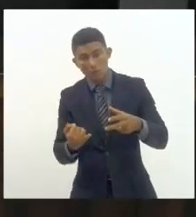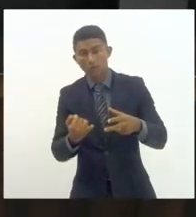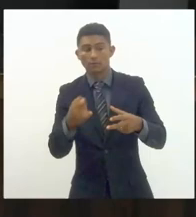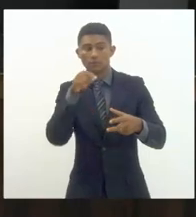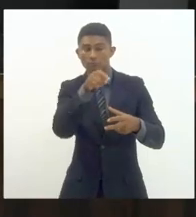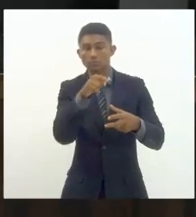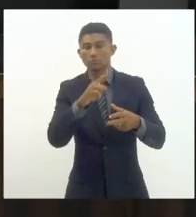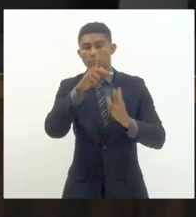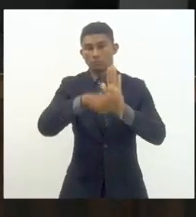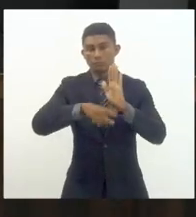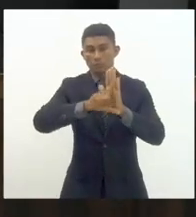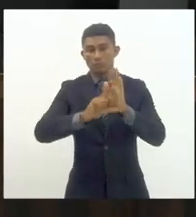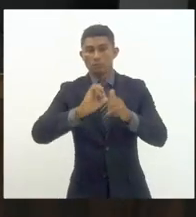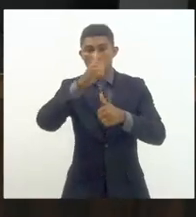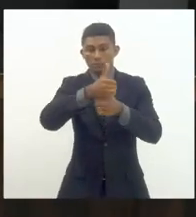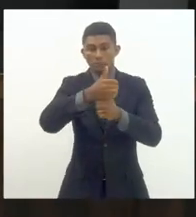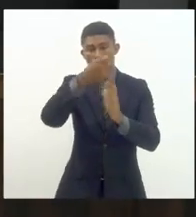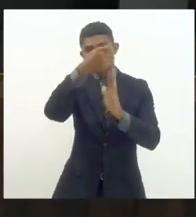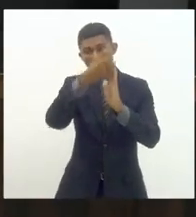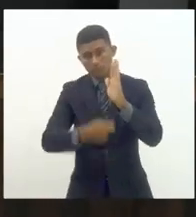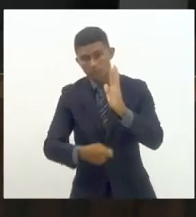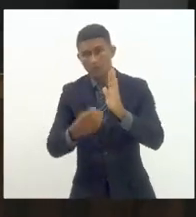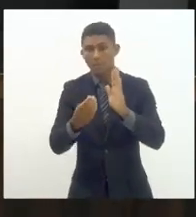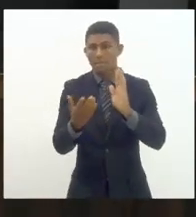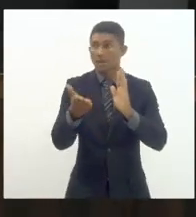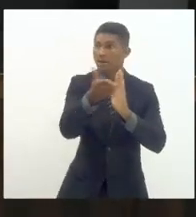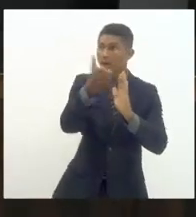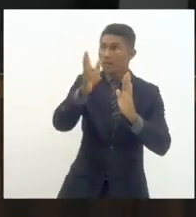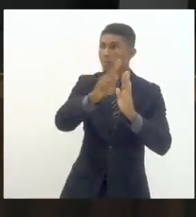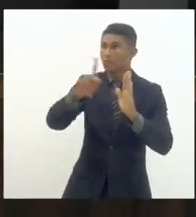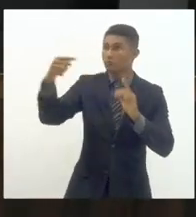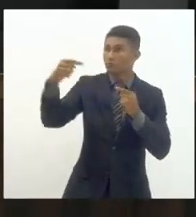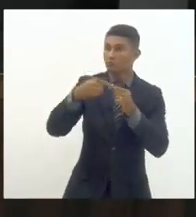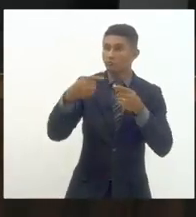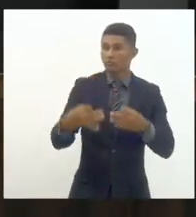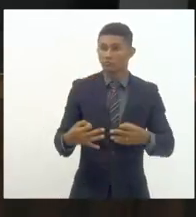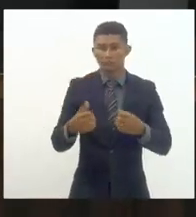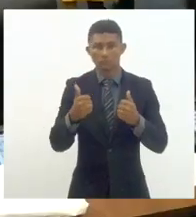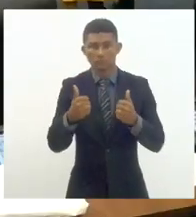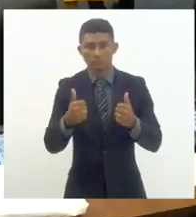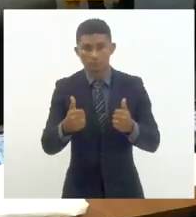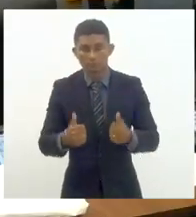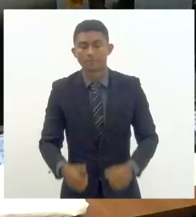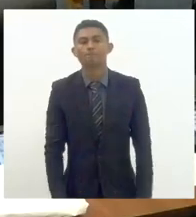a gente possa discutir e atender os professores.